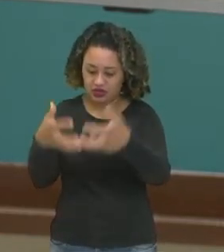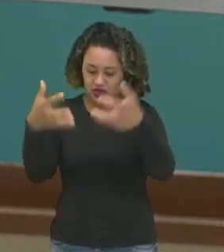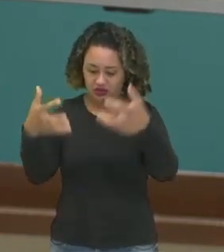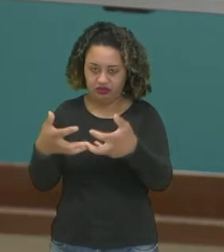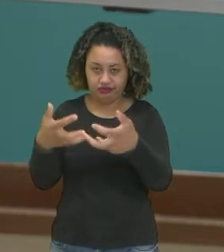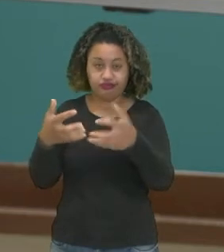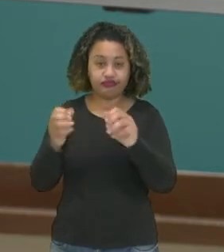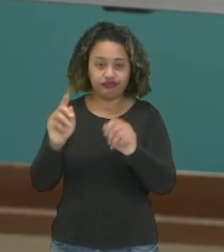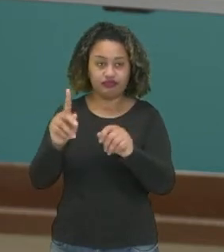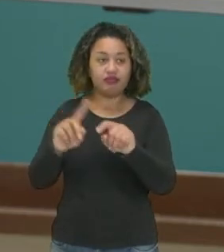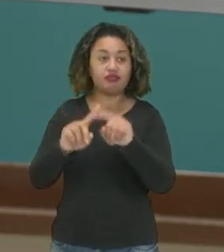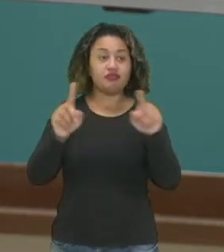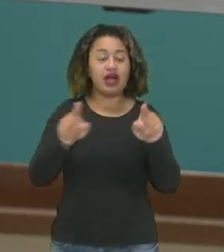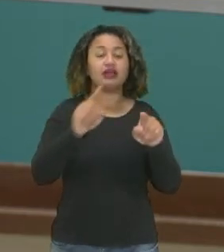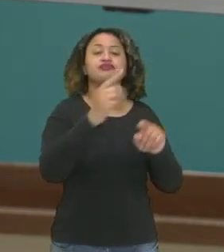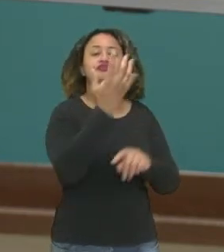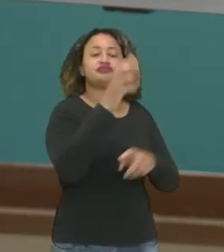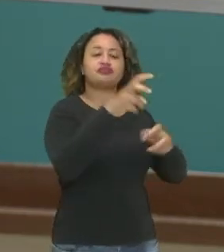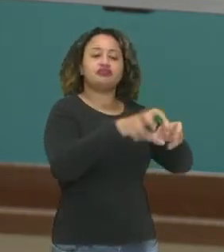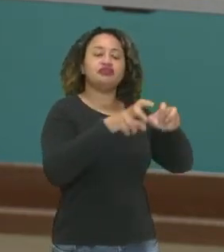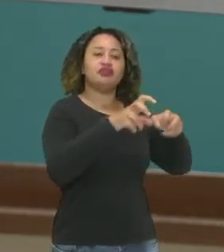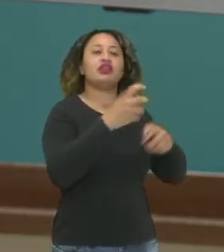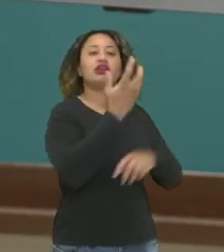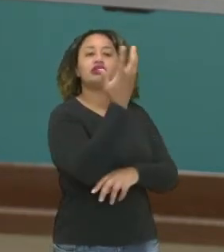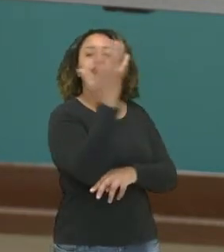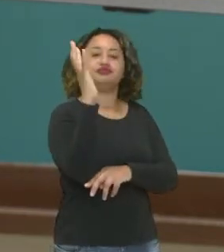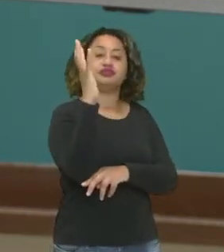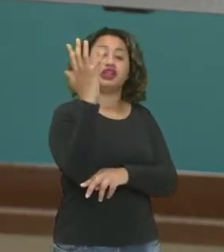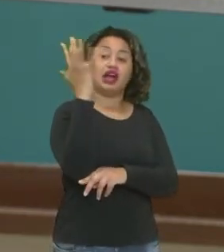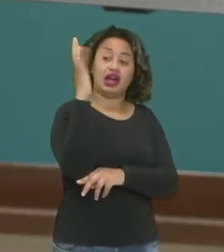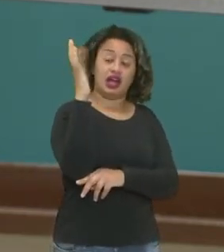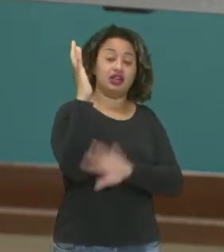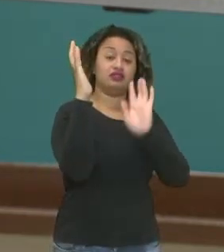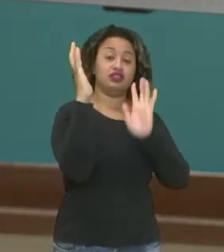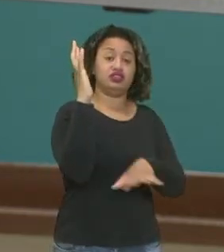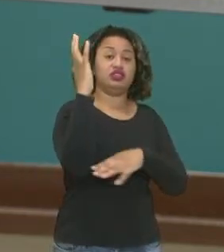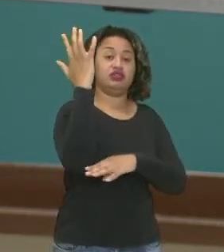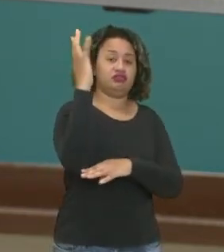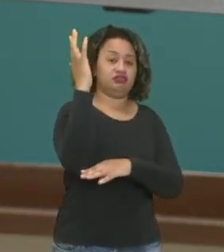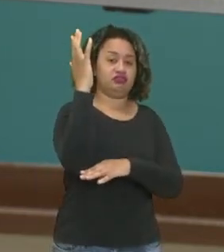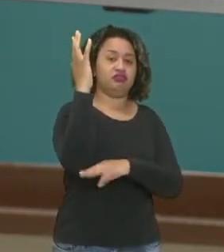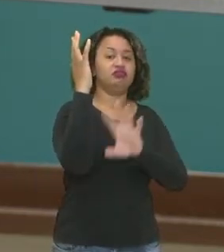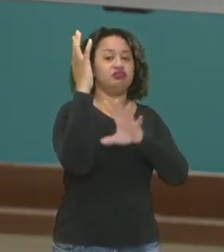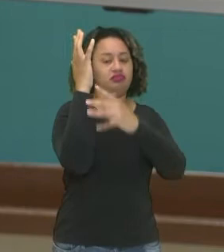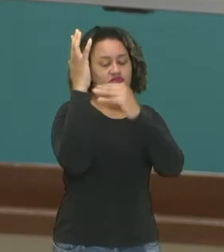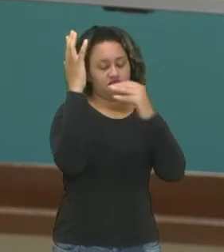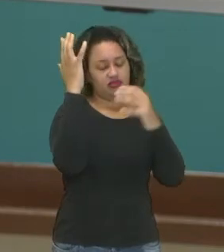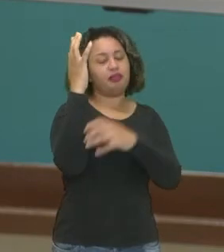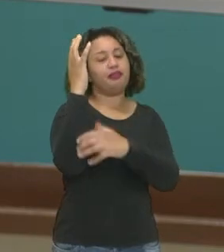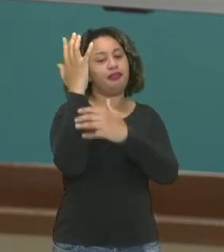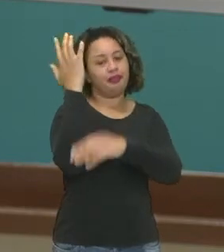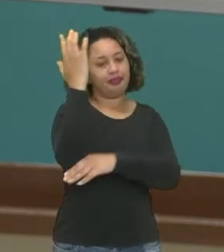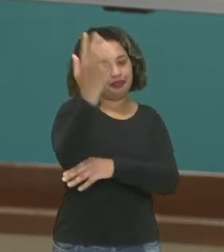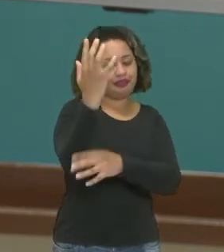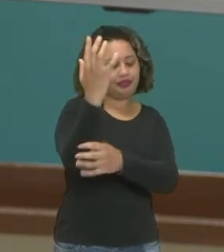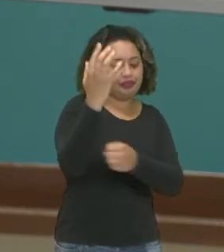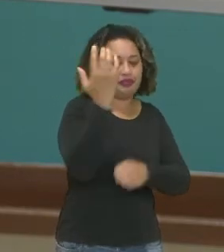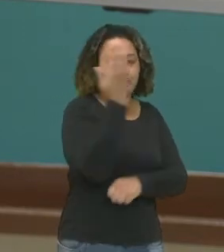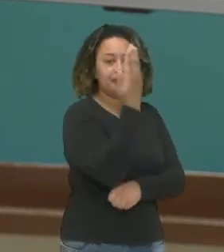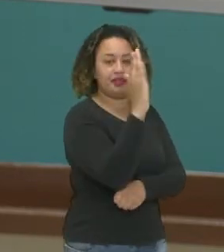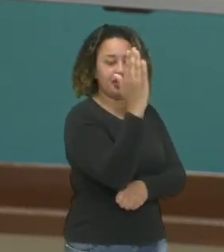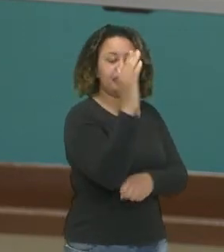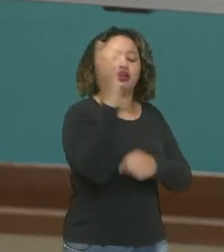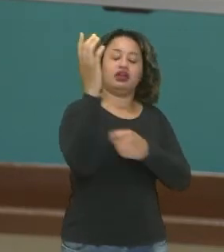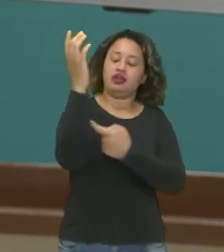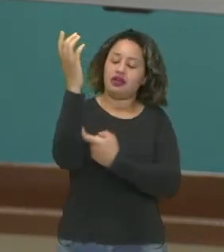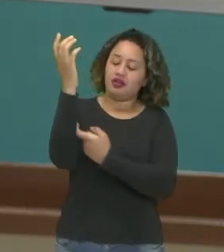no extrativismo vegetal, não. A árvore já está lá para a extração da madeira, né? Para a extração do